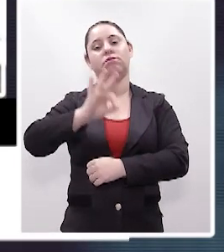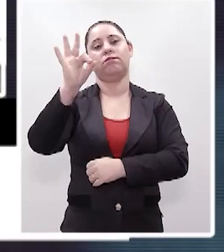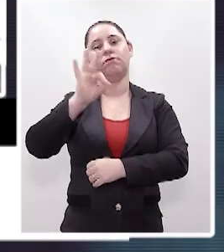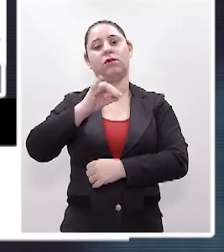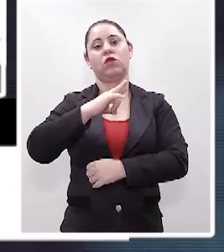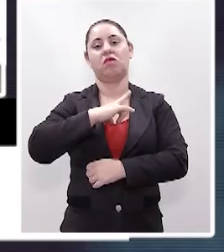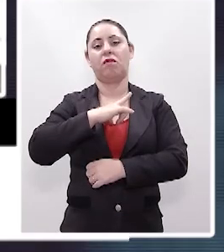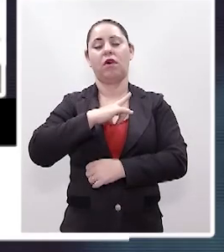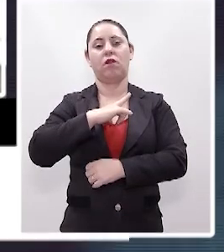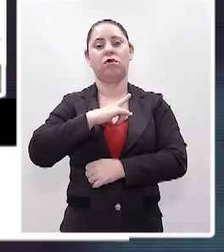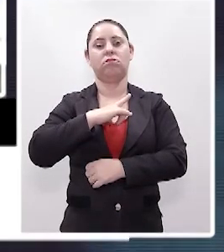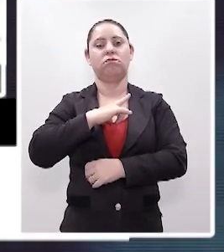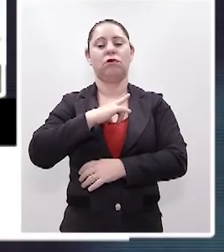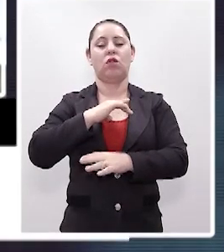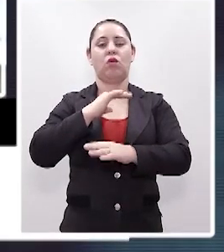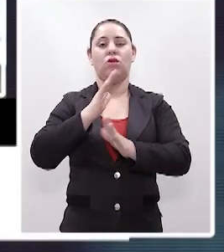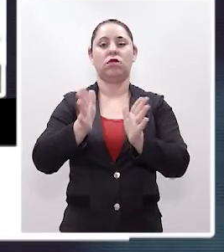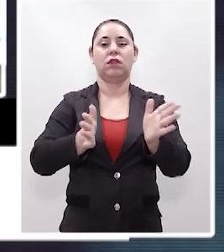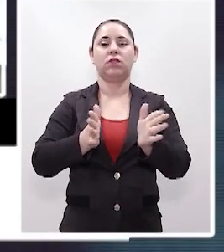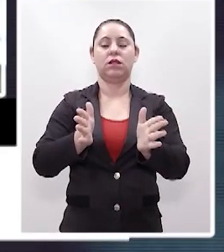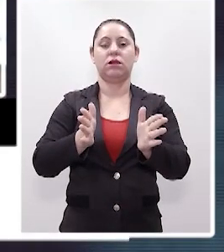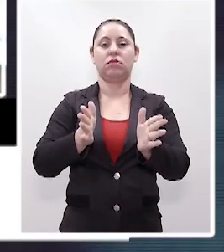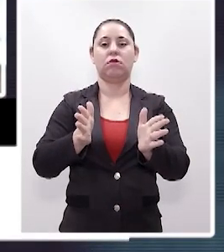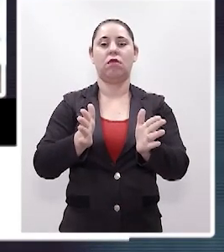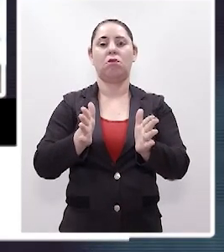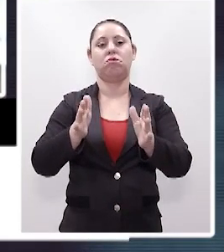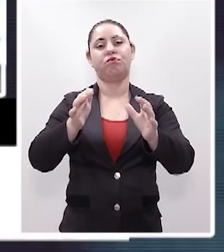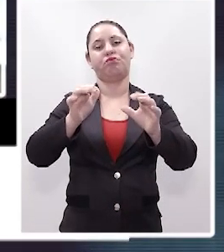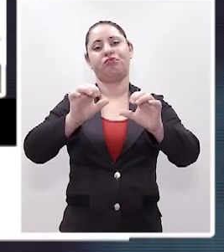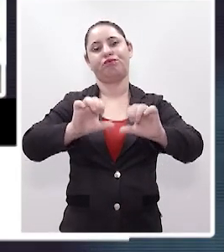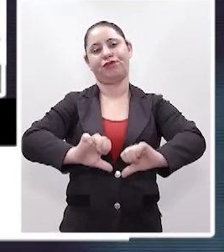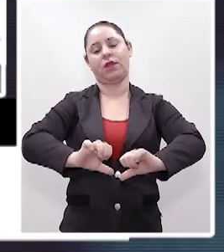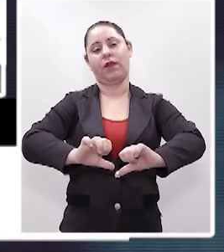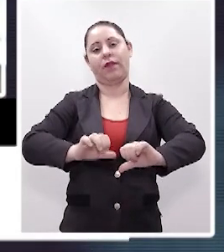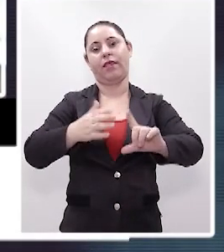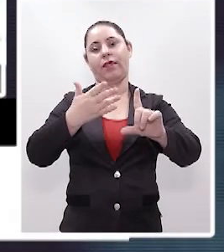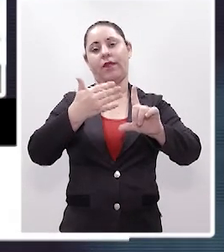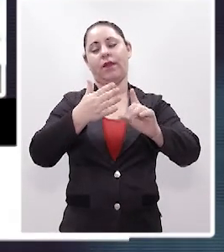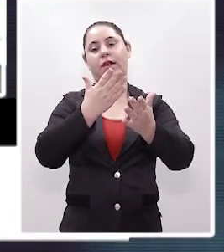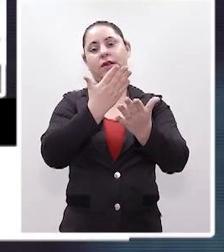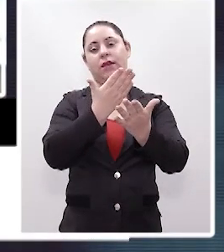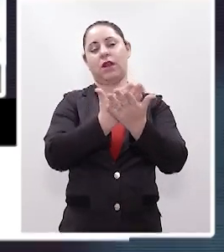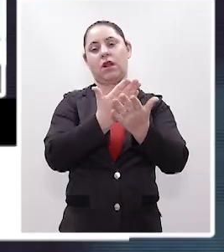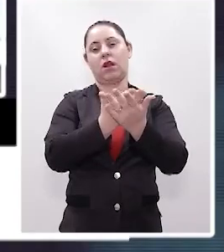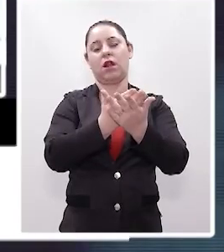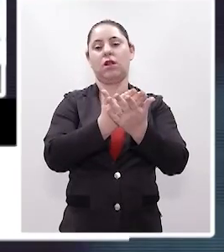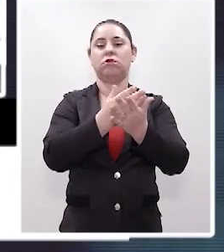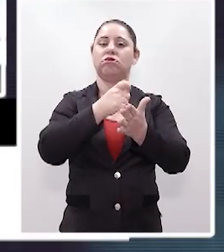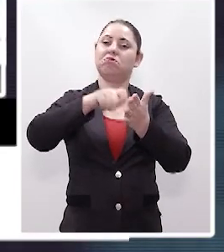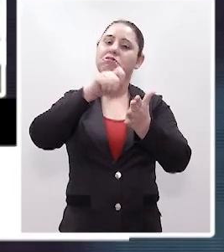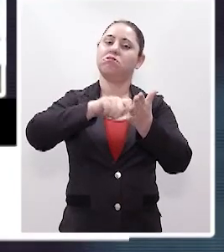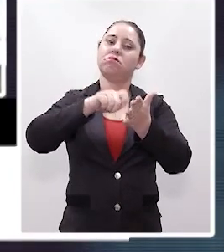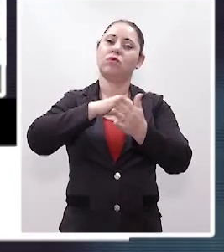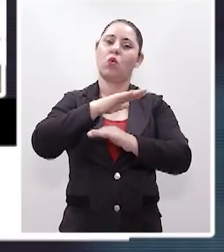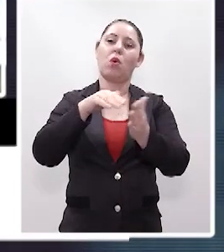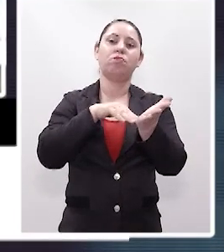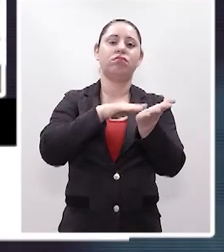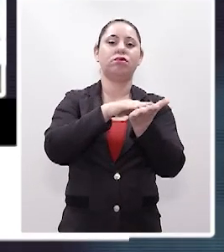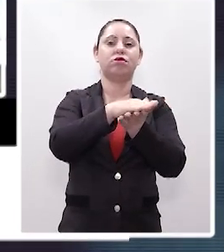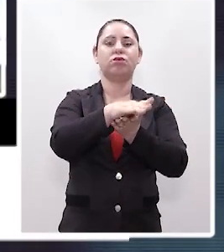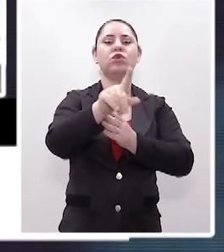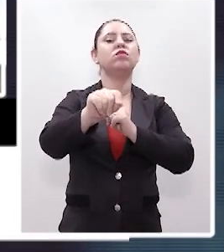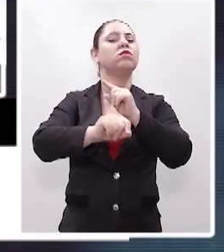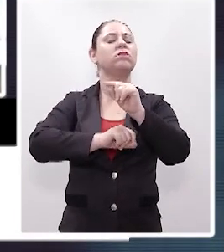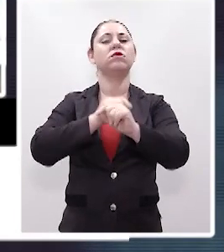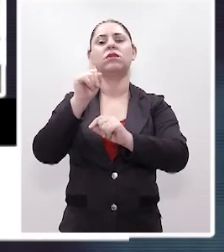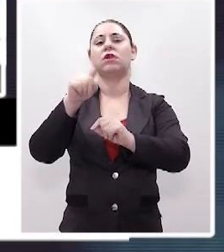estudantes tiveram acesso precário às atividades à distância, às atividades virtualizadas ou impressas. O